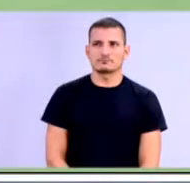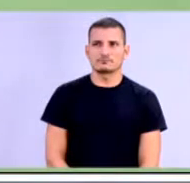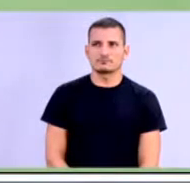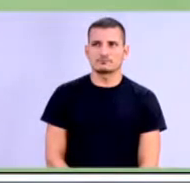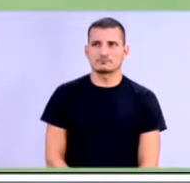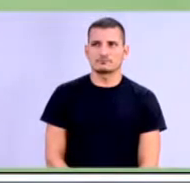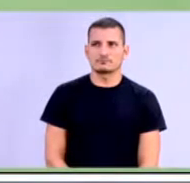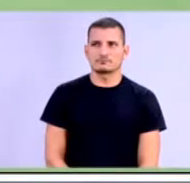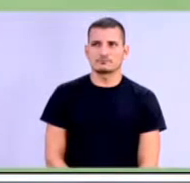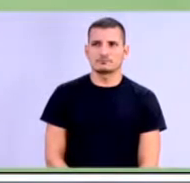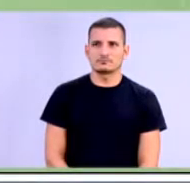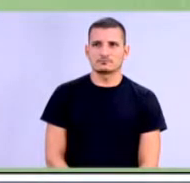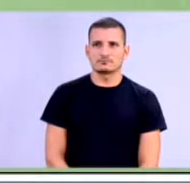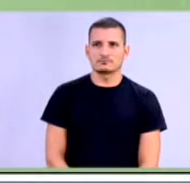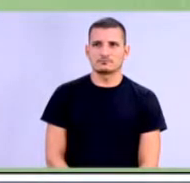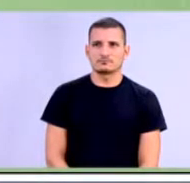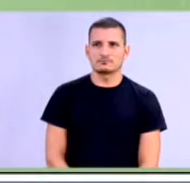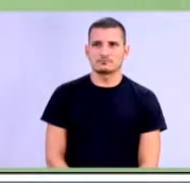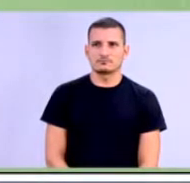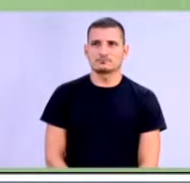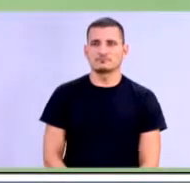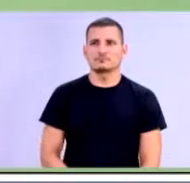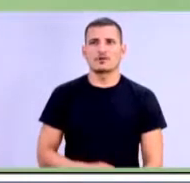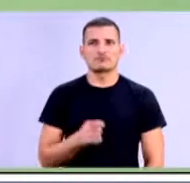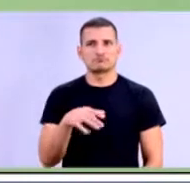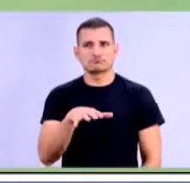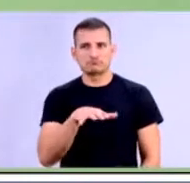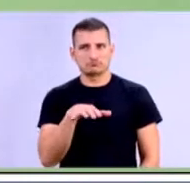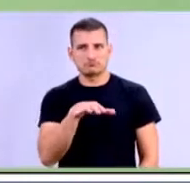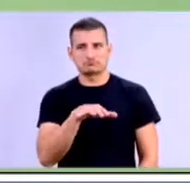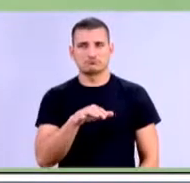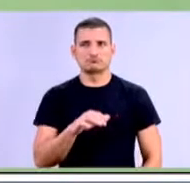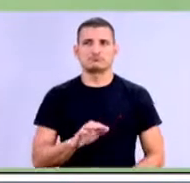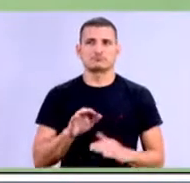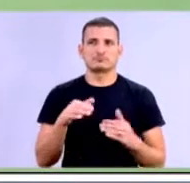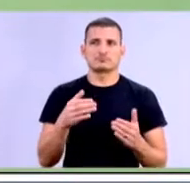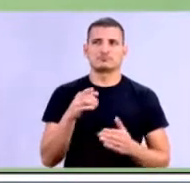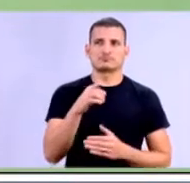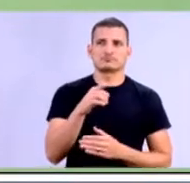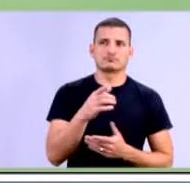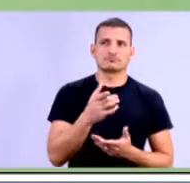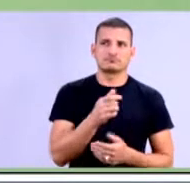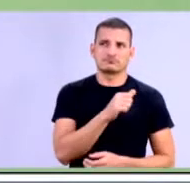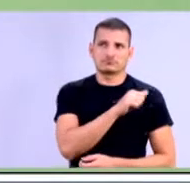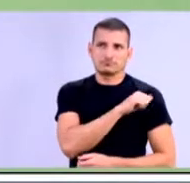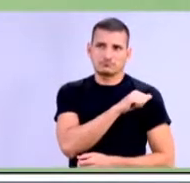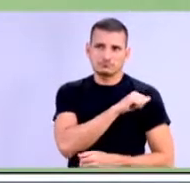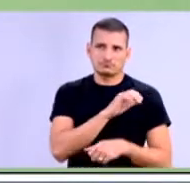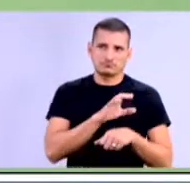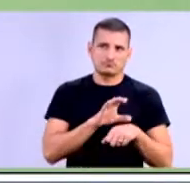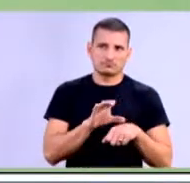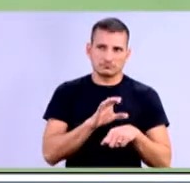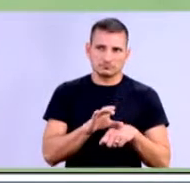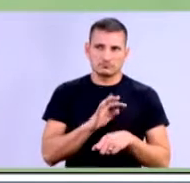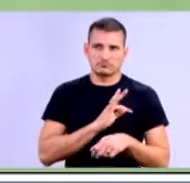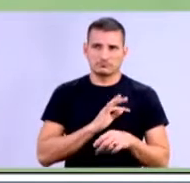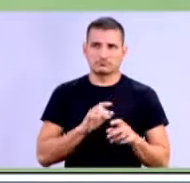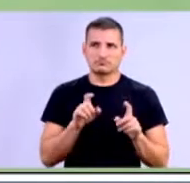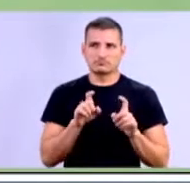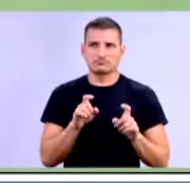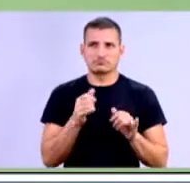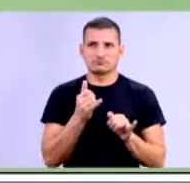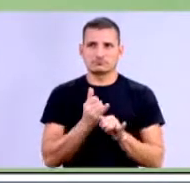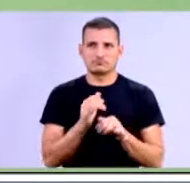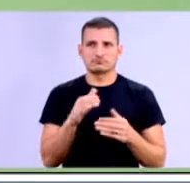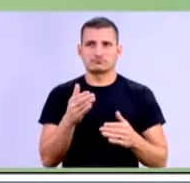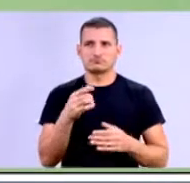esses princípios, qual você aí, estudante do curso técnico Informática para a Internet, qual